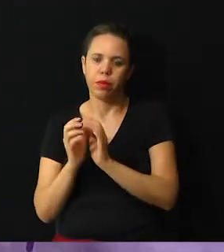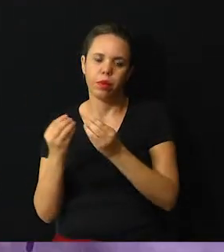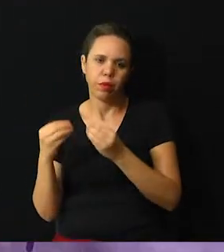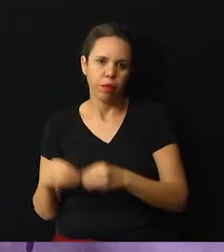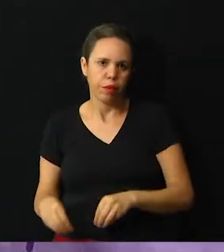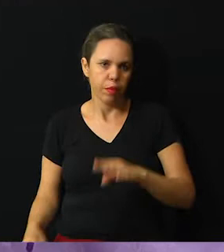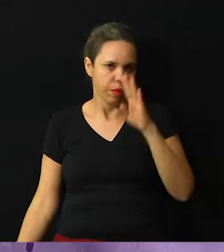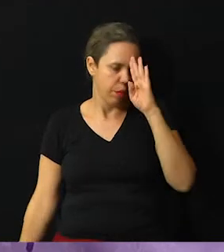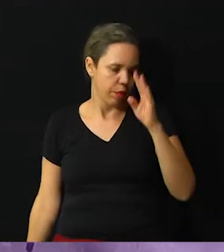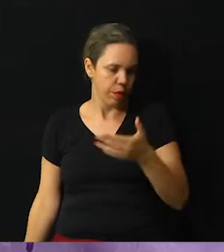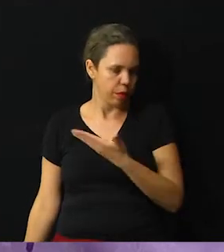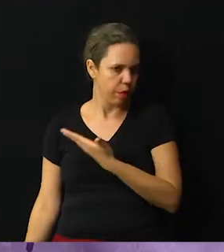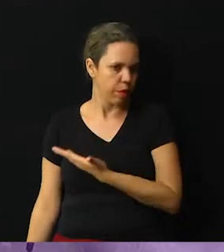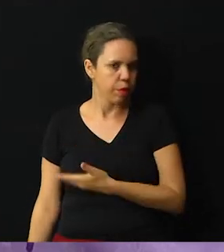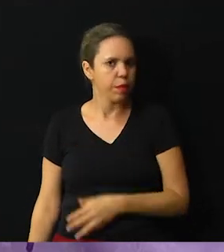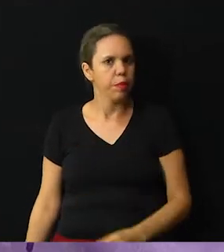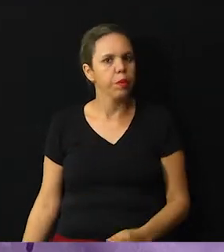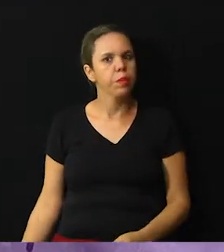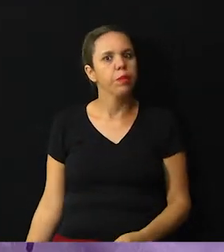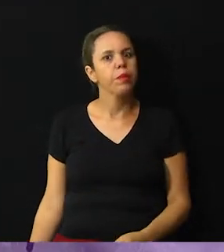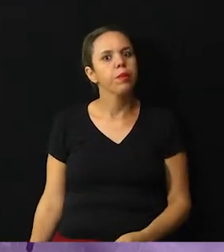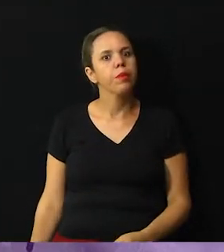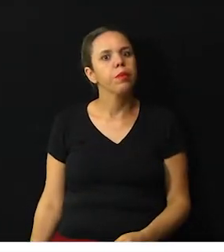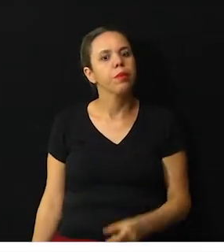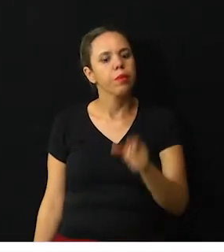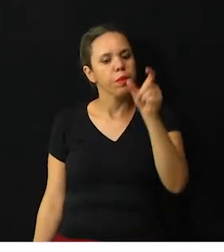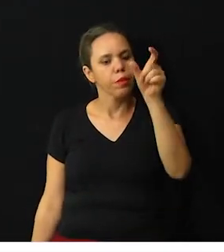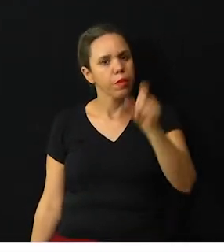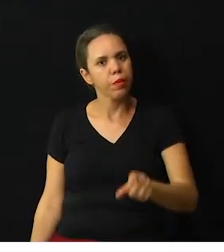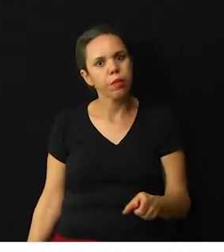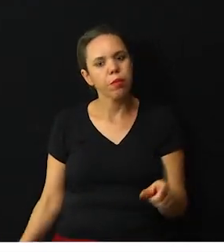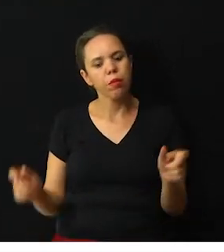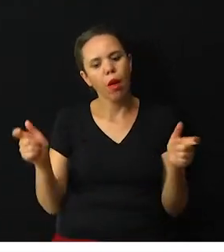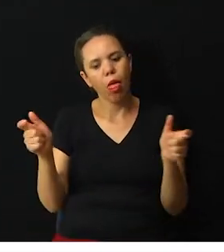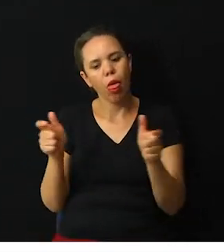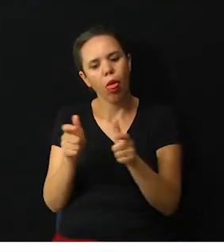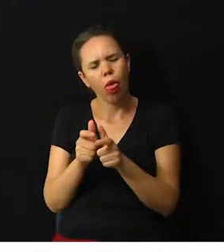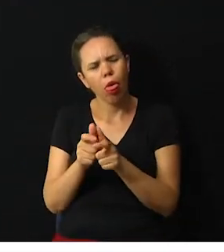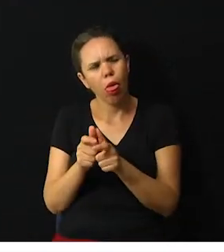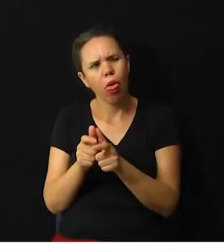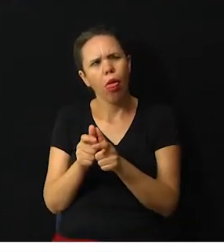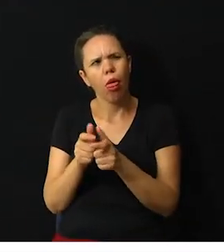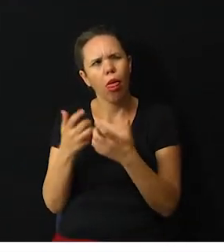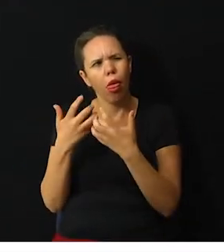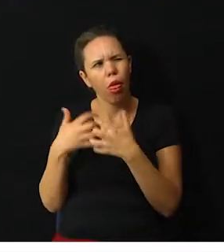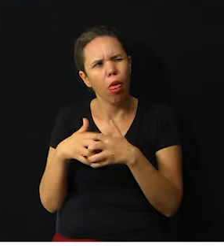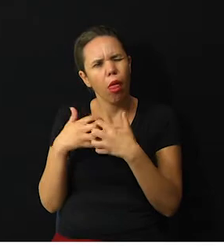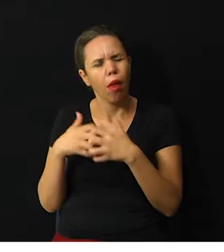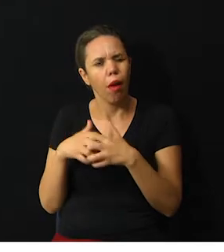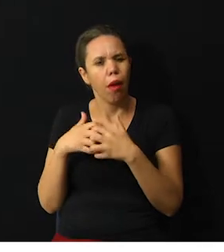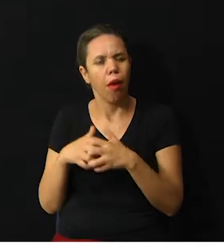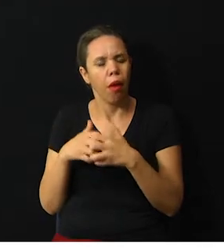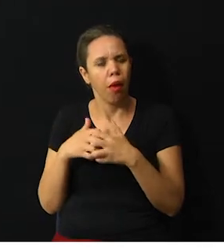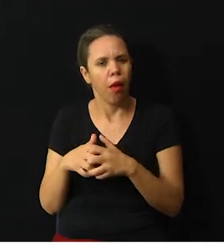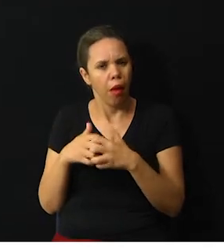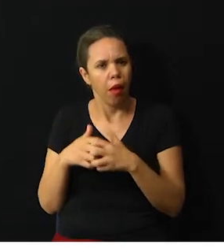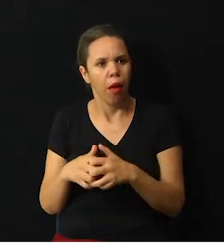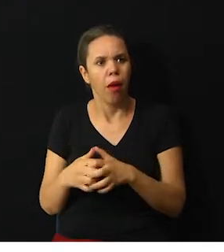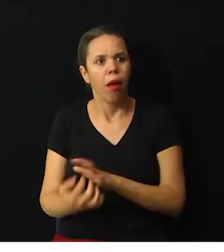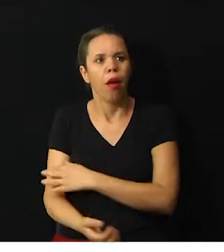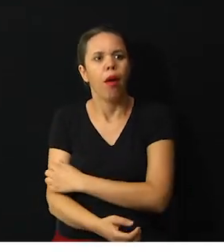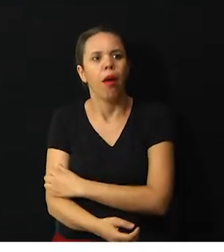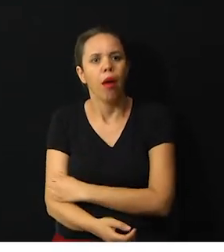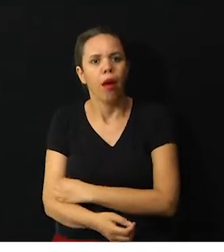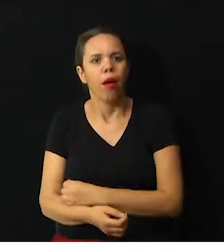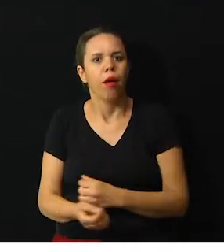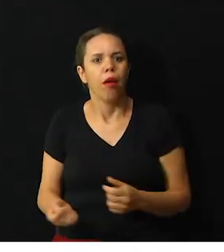afetam principalmente o cérebro mesmo. E a pessoa vai tendo declínio das suas funções mentais. Então, ela começa